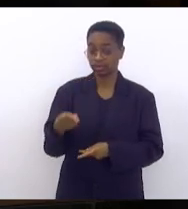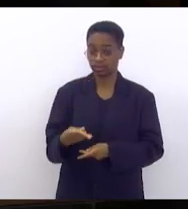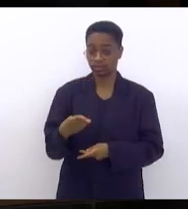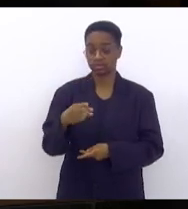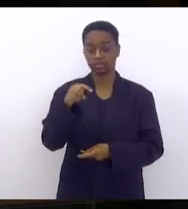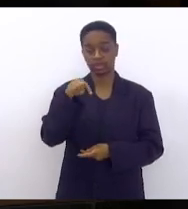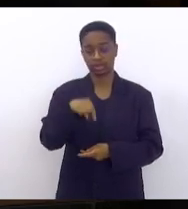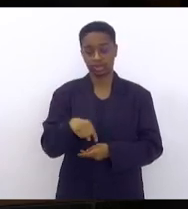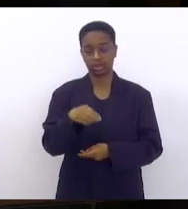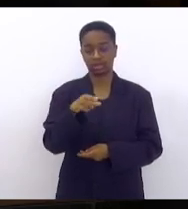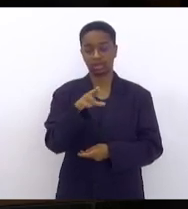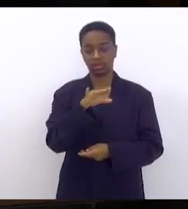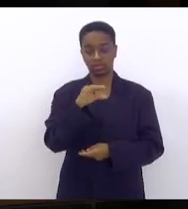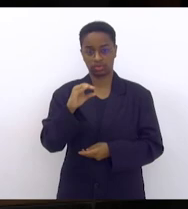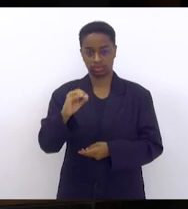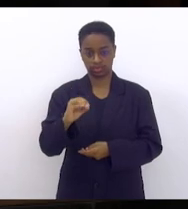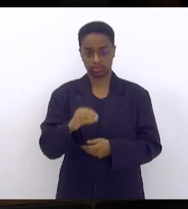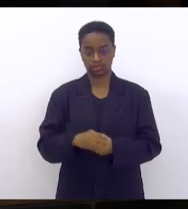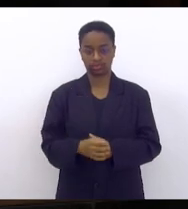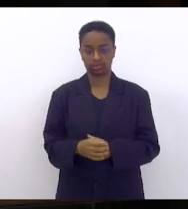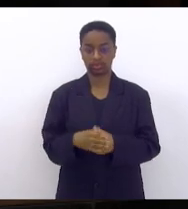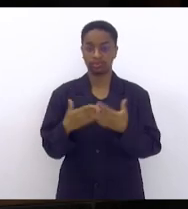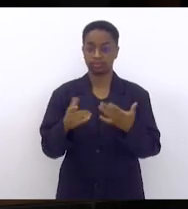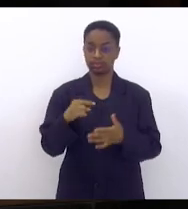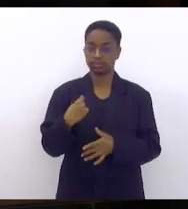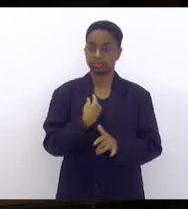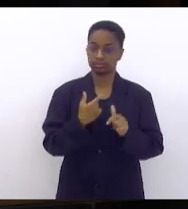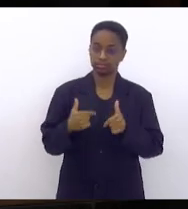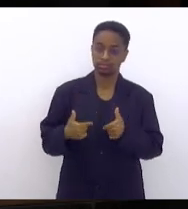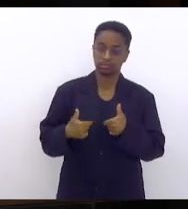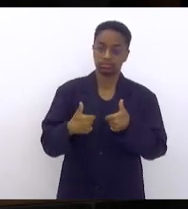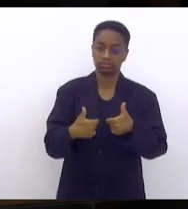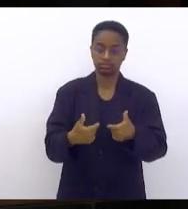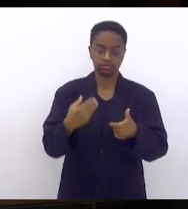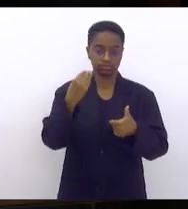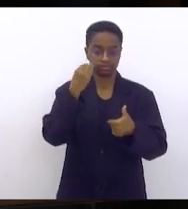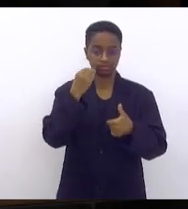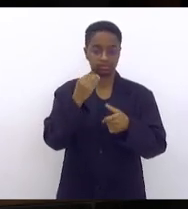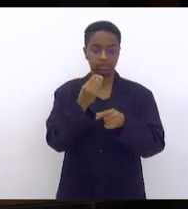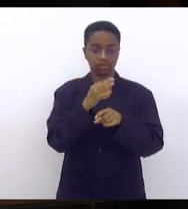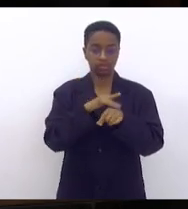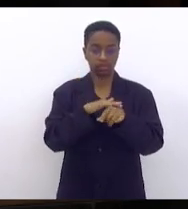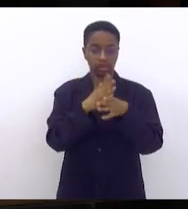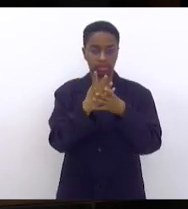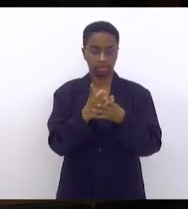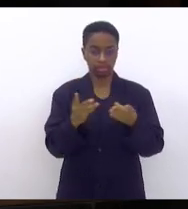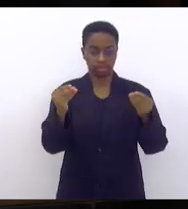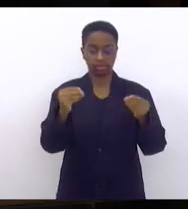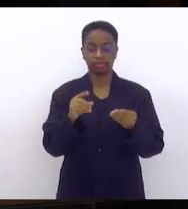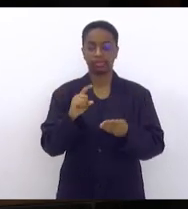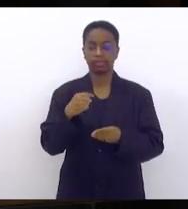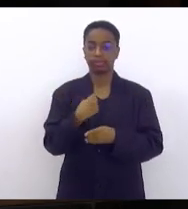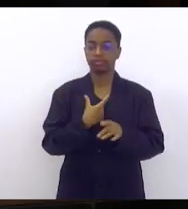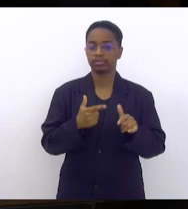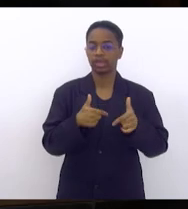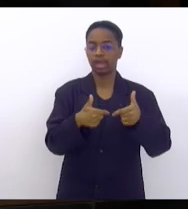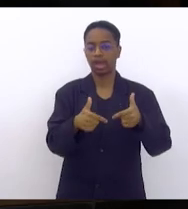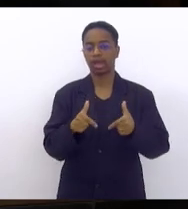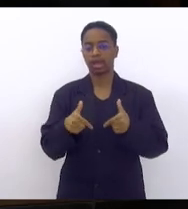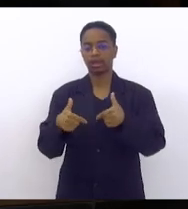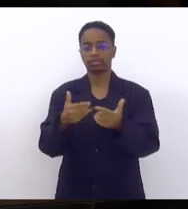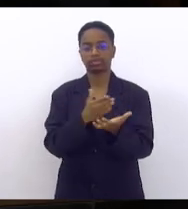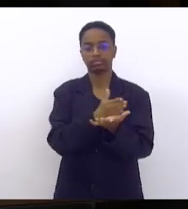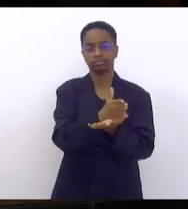do Rio de Janeiro. Nós, agentes de combate a endemias, nós atuamos em diversas frentes, em diversas modalidades de